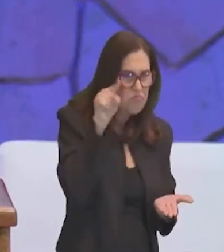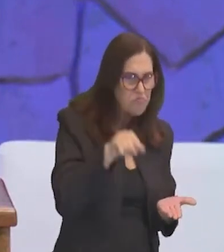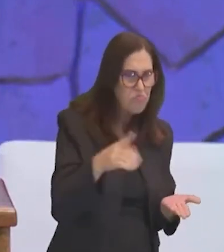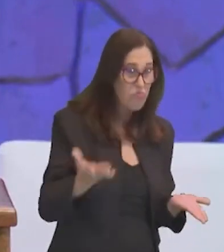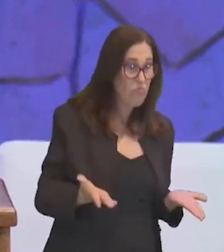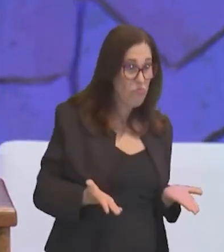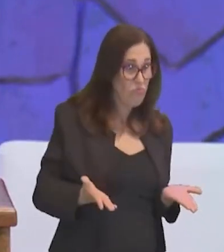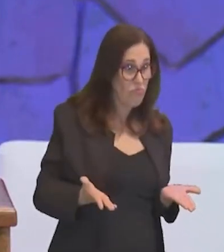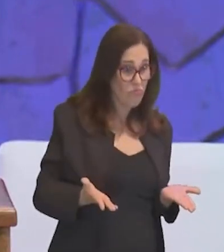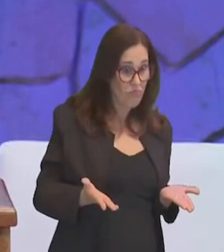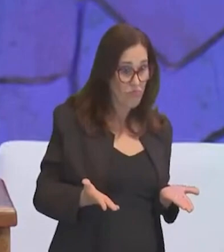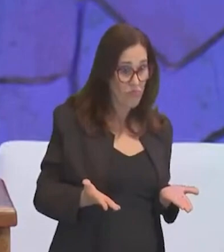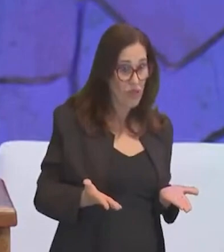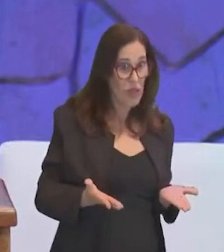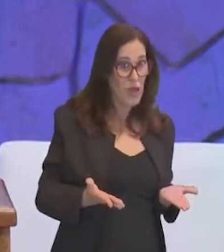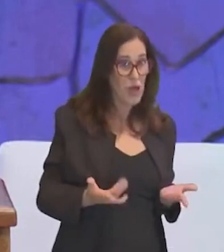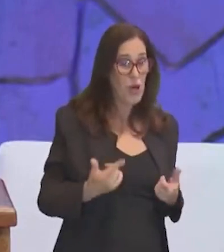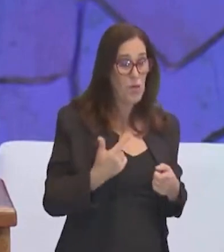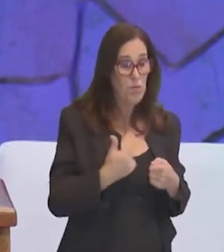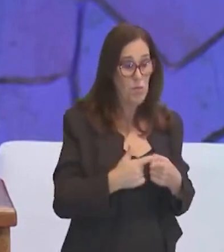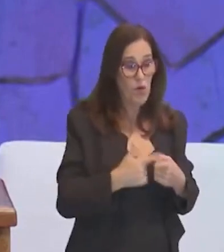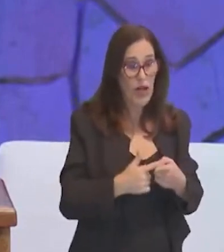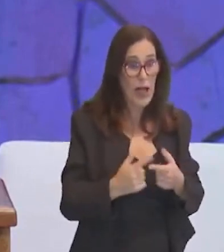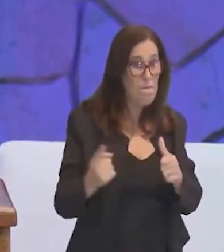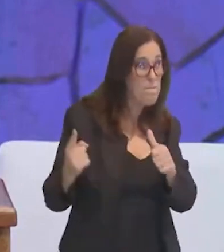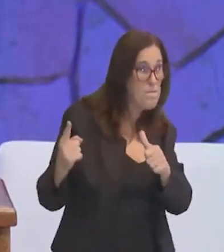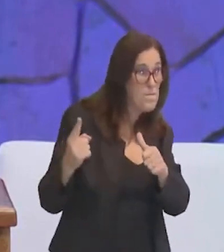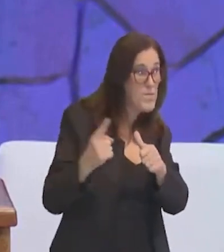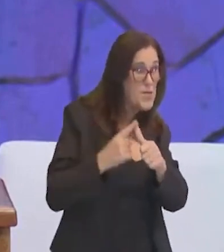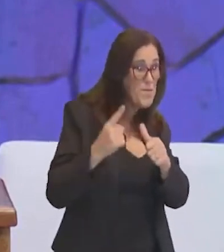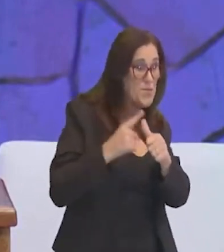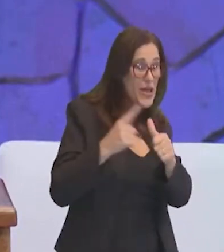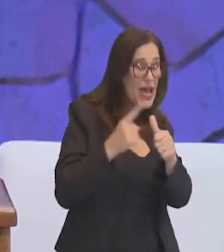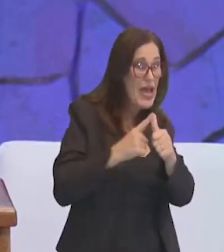Porque a ordenância para aquele povo, em primeiro lugar, era